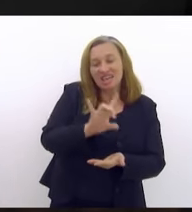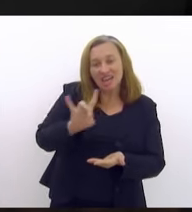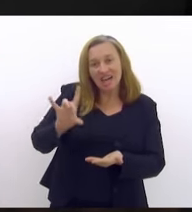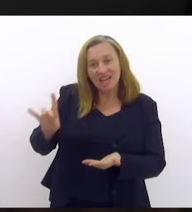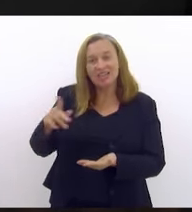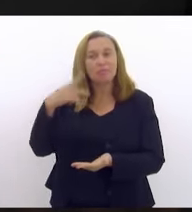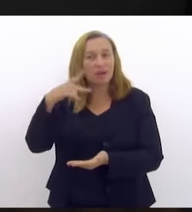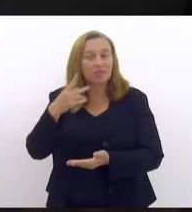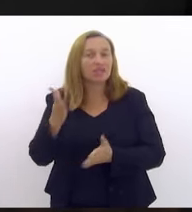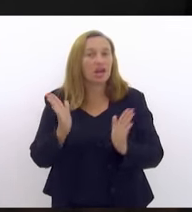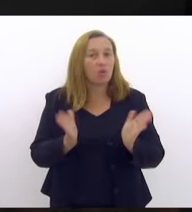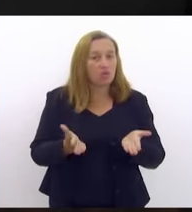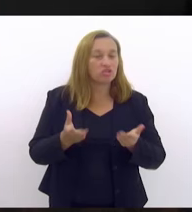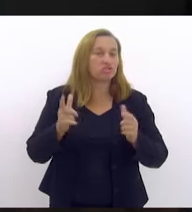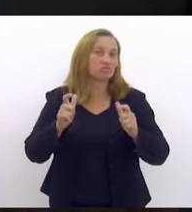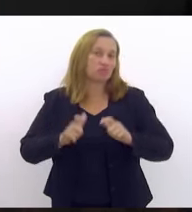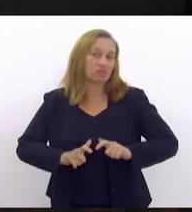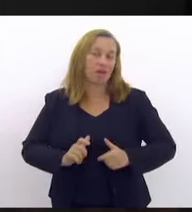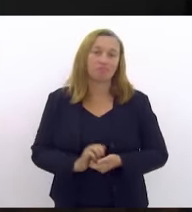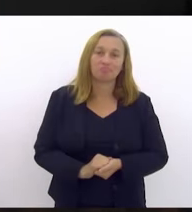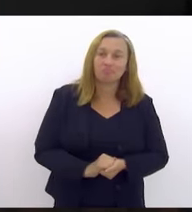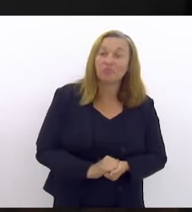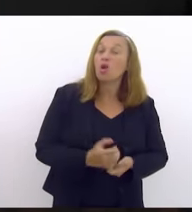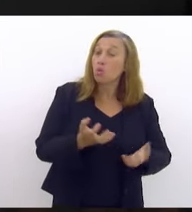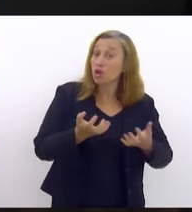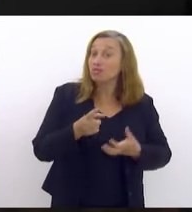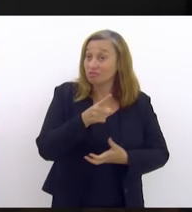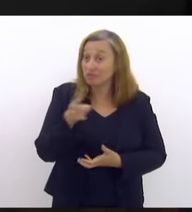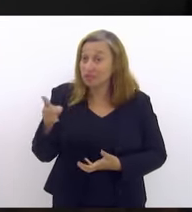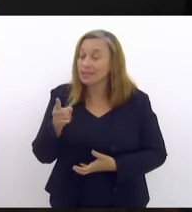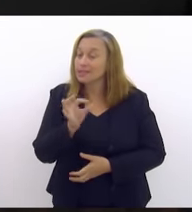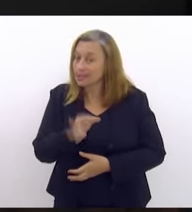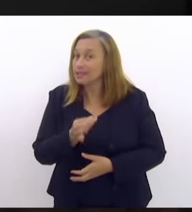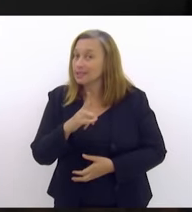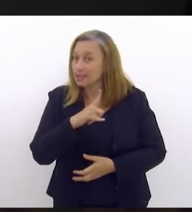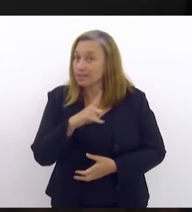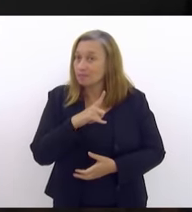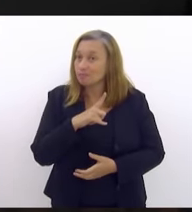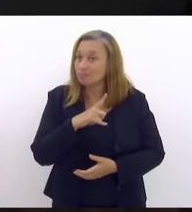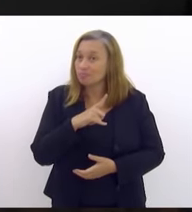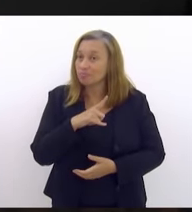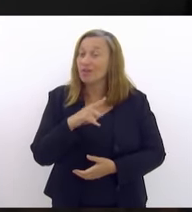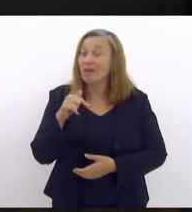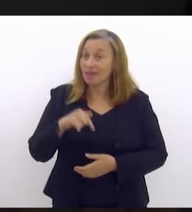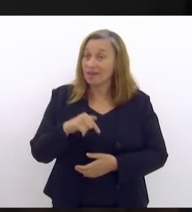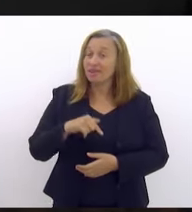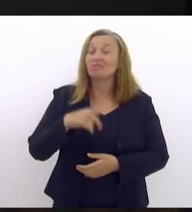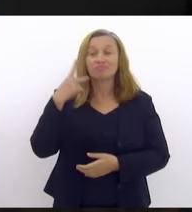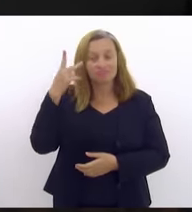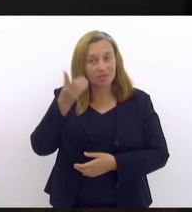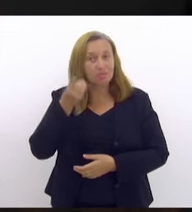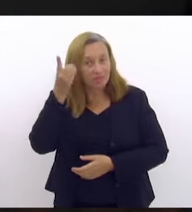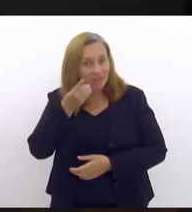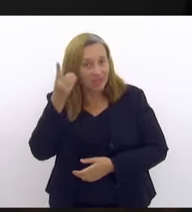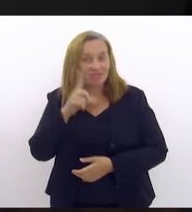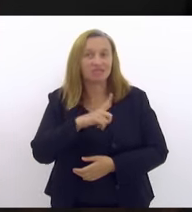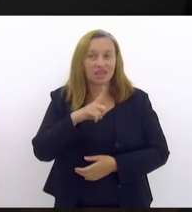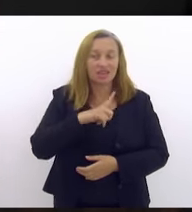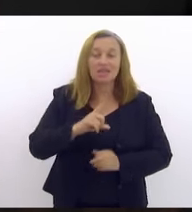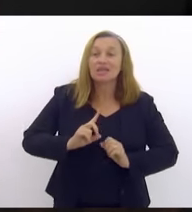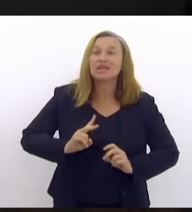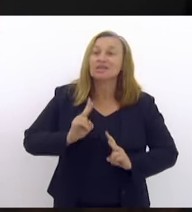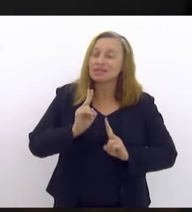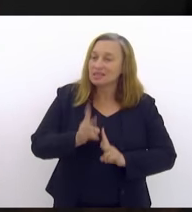parlamentar que está aqui hoje presente. E eu quero que vocês tenham certeza que aqui vai ter um deputado que vai estar